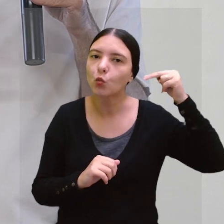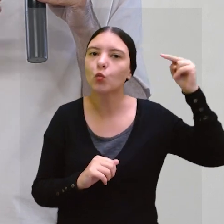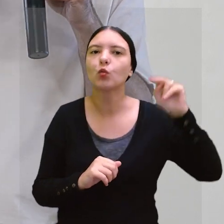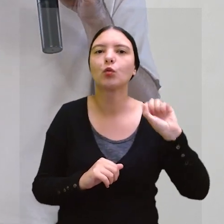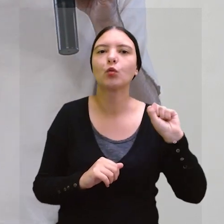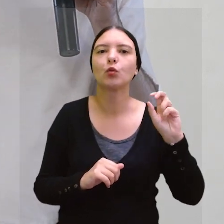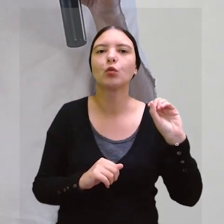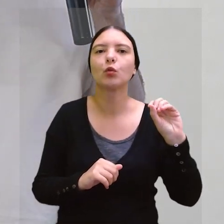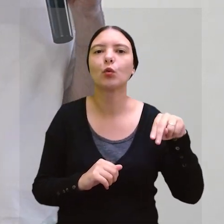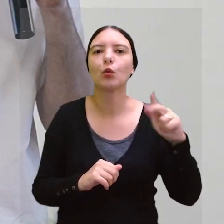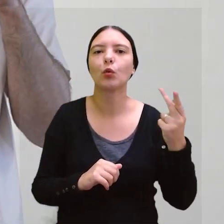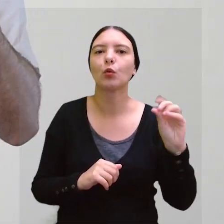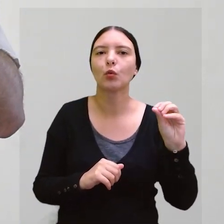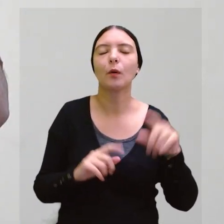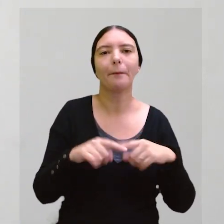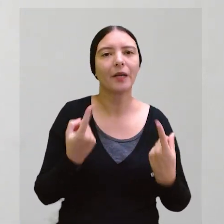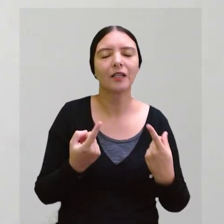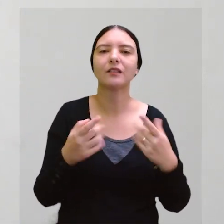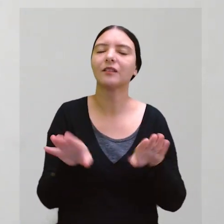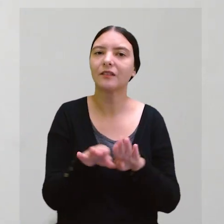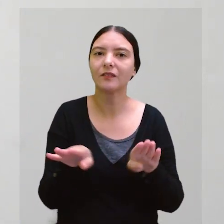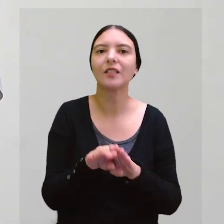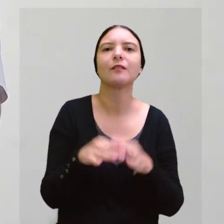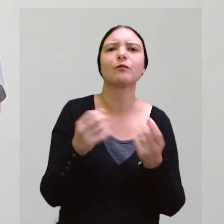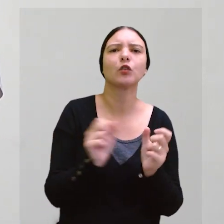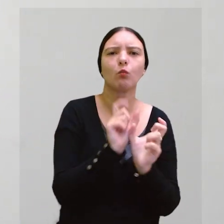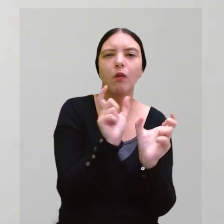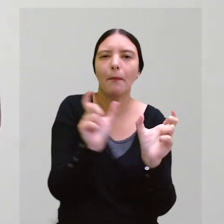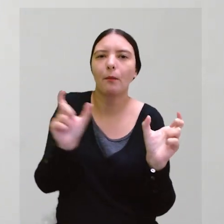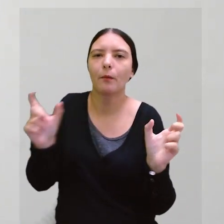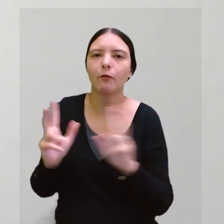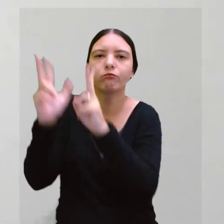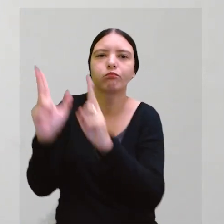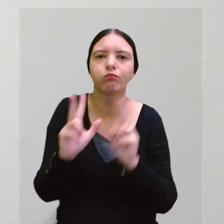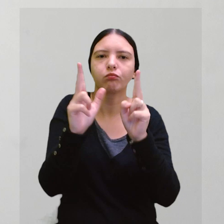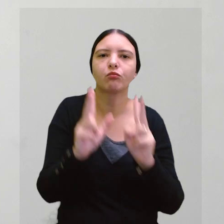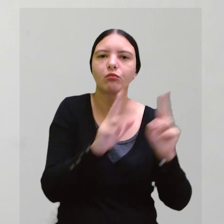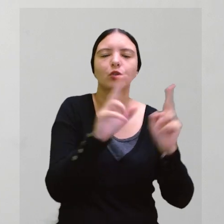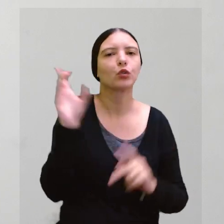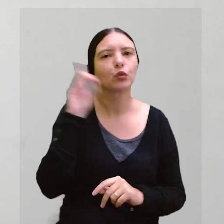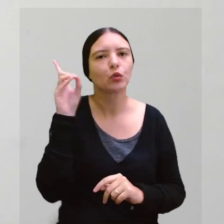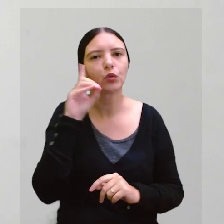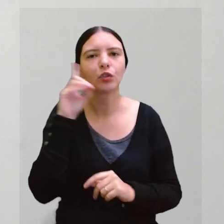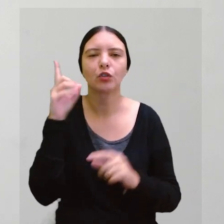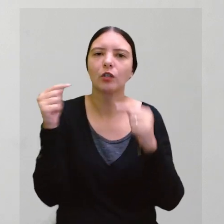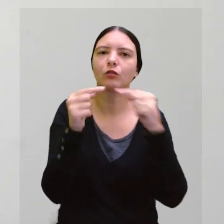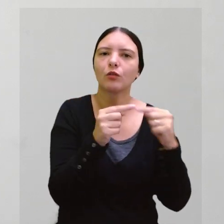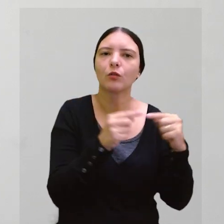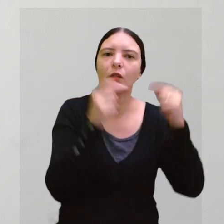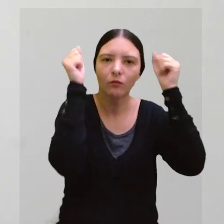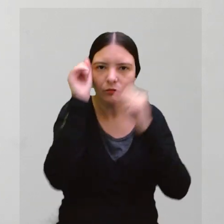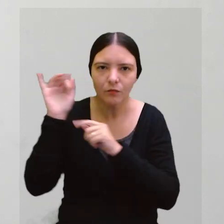não é? Mas é uma recombinação de elementos, de fraturas, de pedaços de fiapos do cotidiano recombinados no